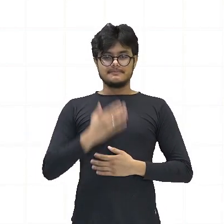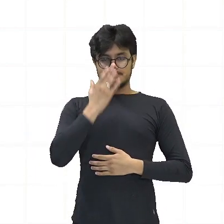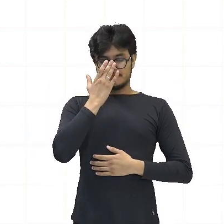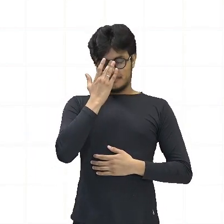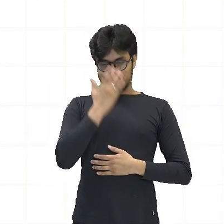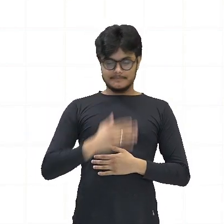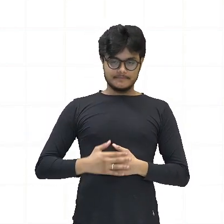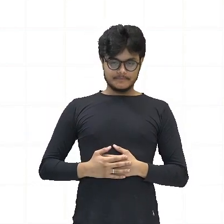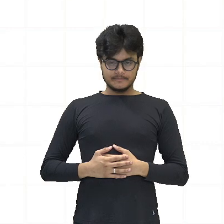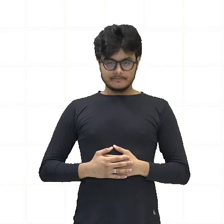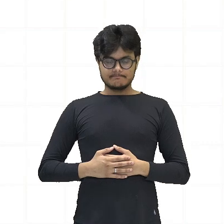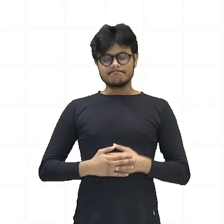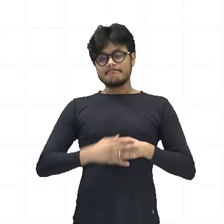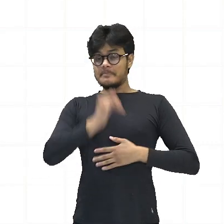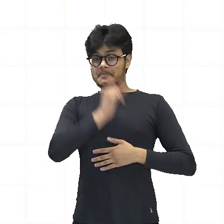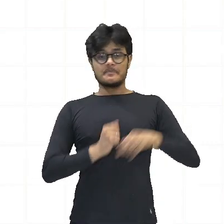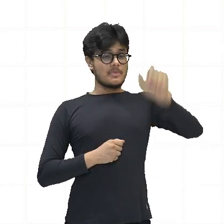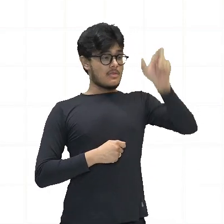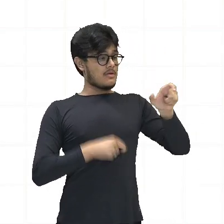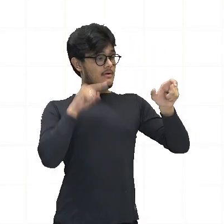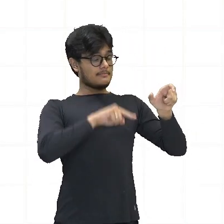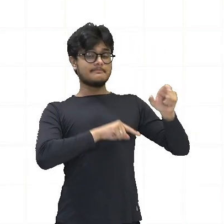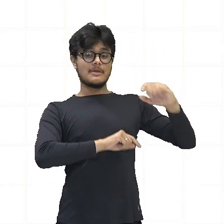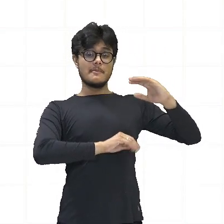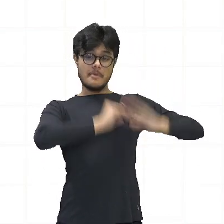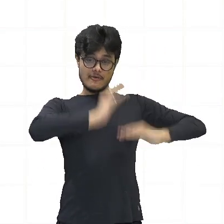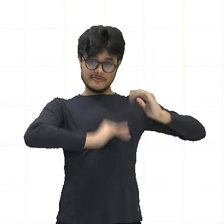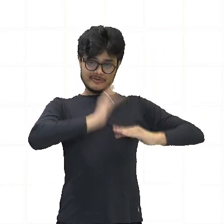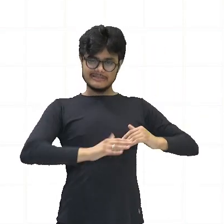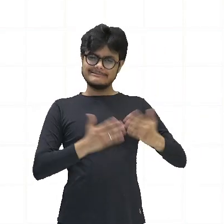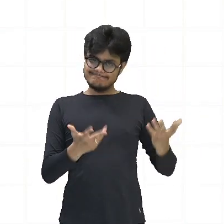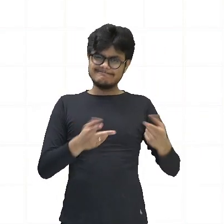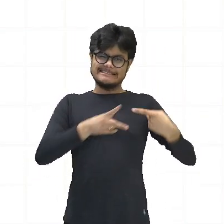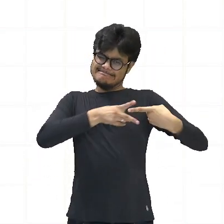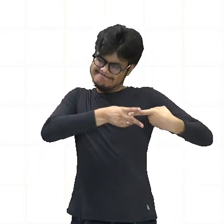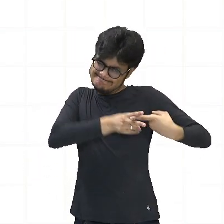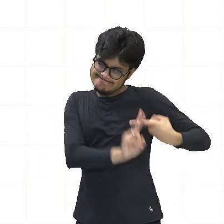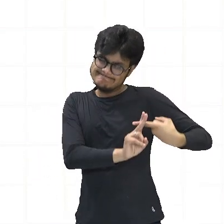o operário, né, manuseava ali